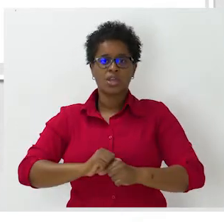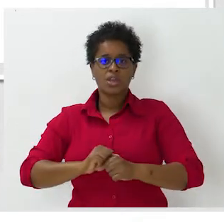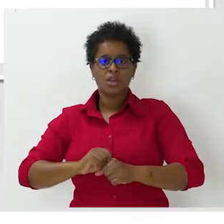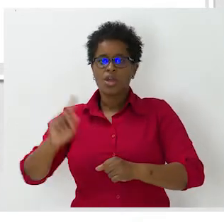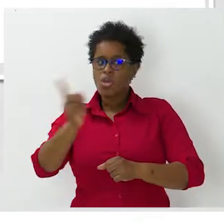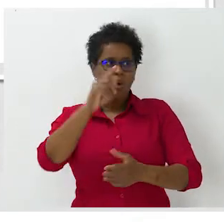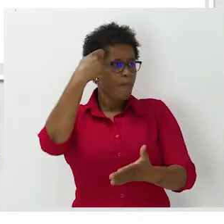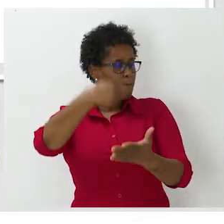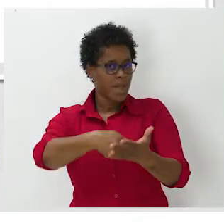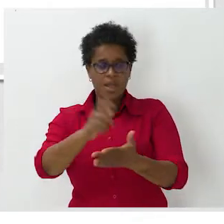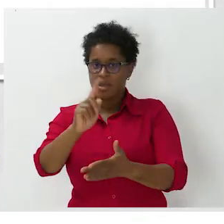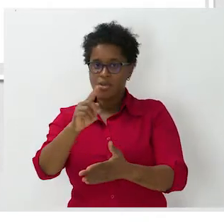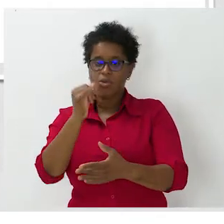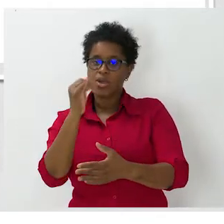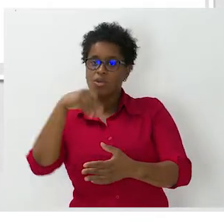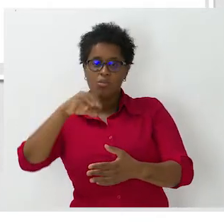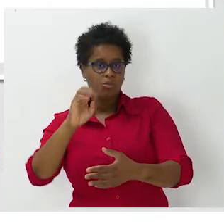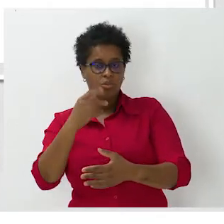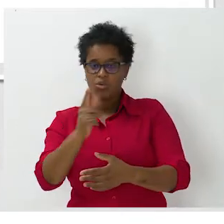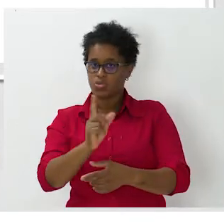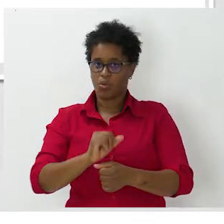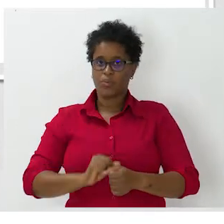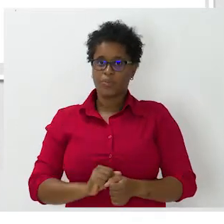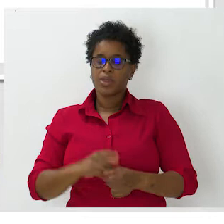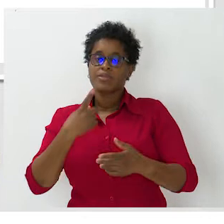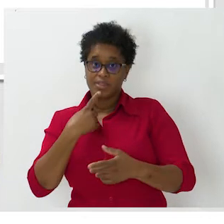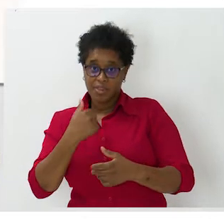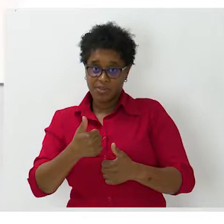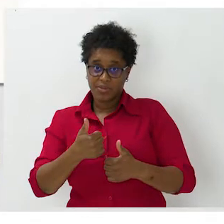não pagavam impostos. Ok?